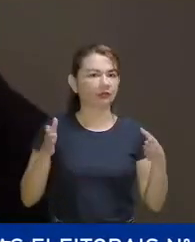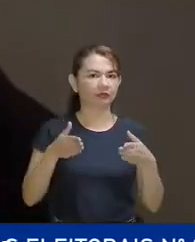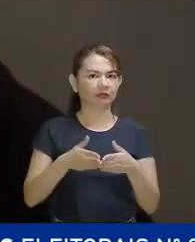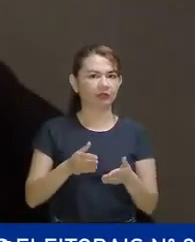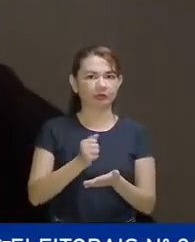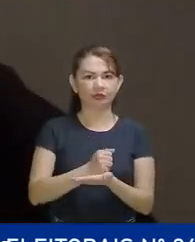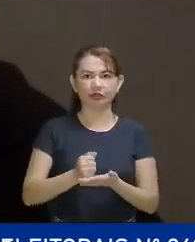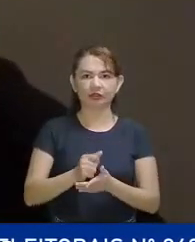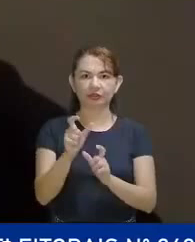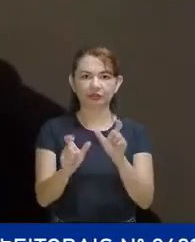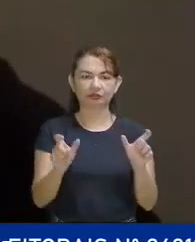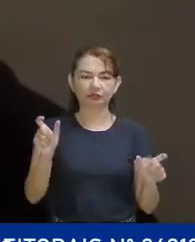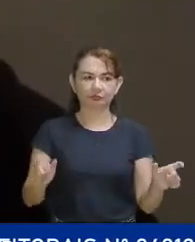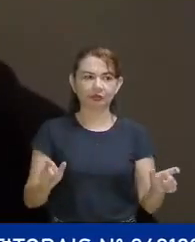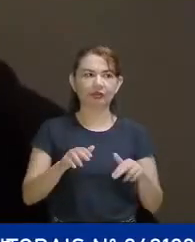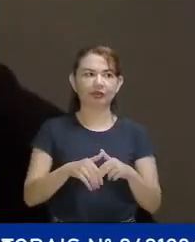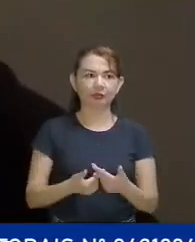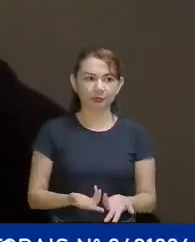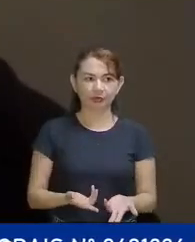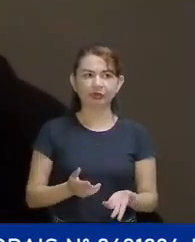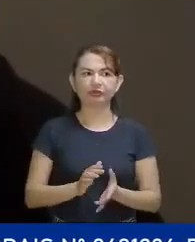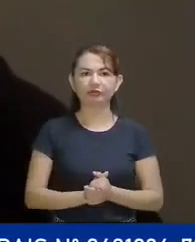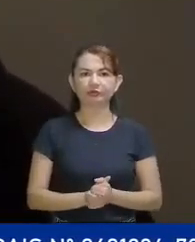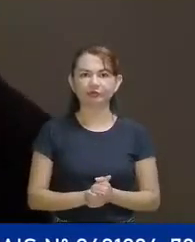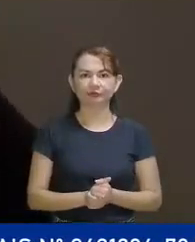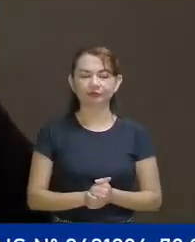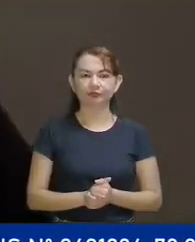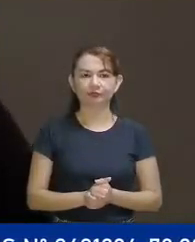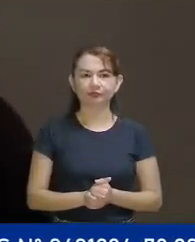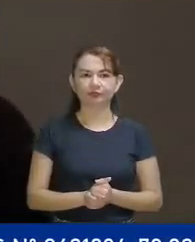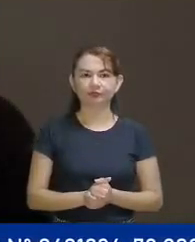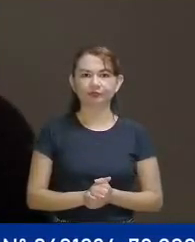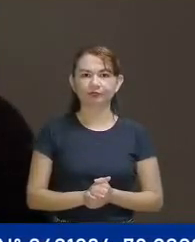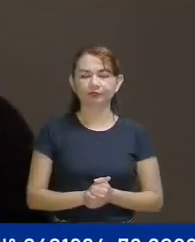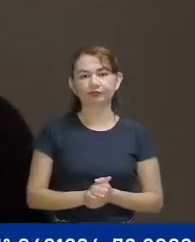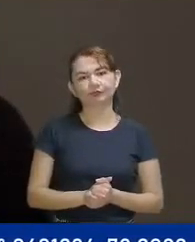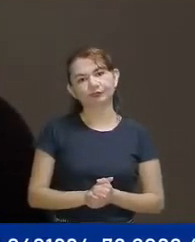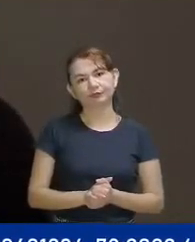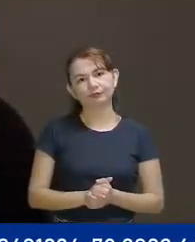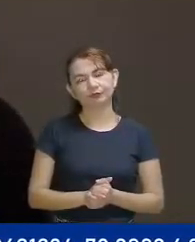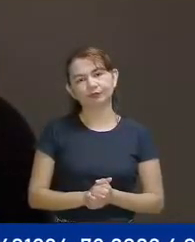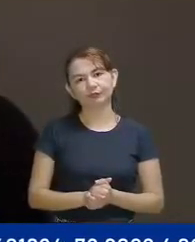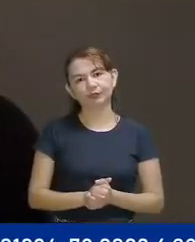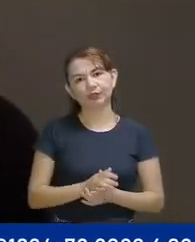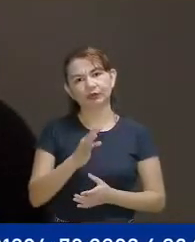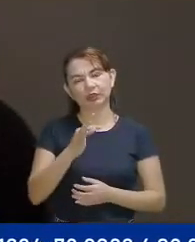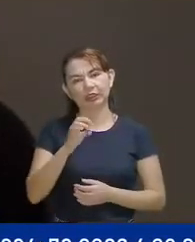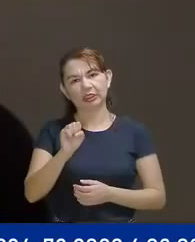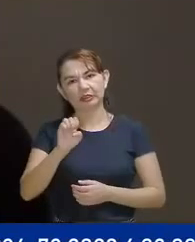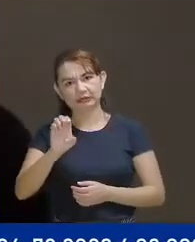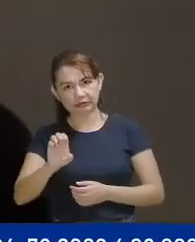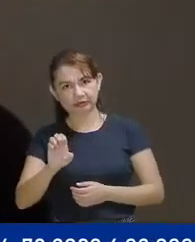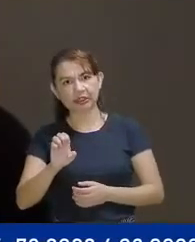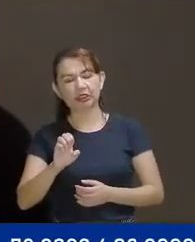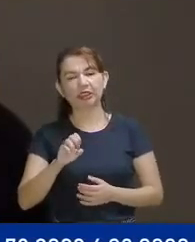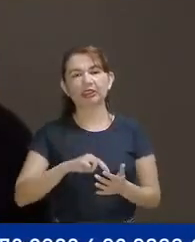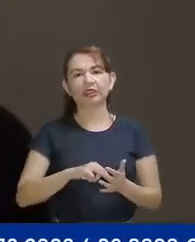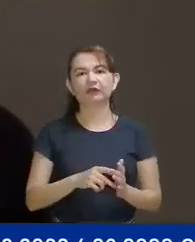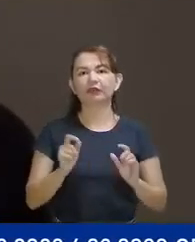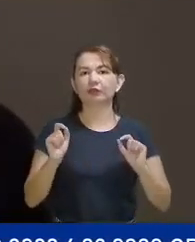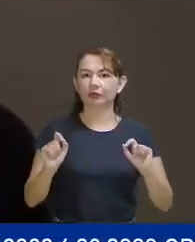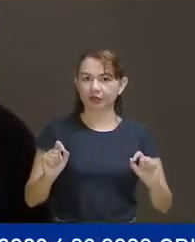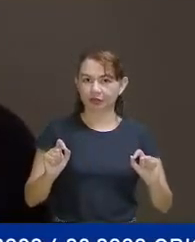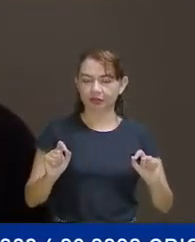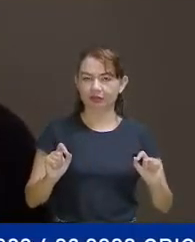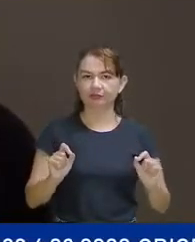de pessoal. Então, não obstante, nesse caso, a ordem emanada pela Corte Superior, ela foi para que, mantidas